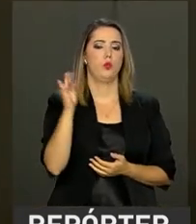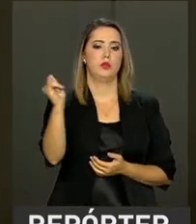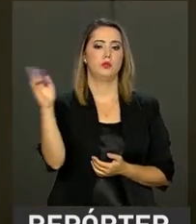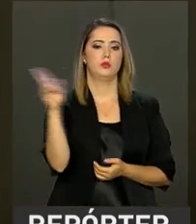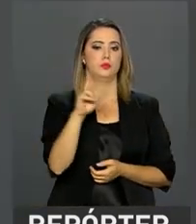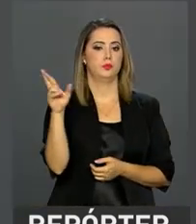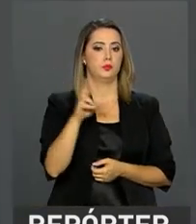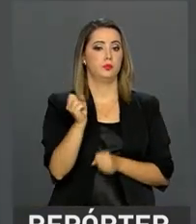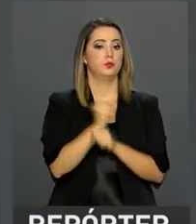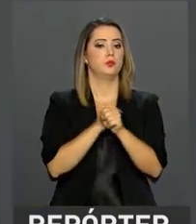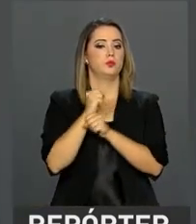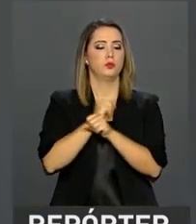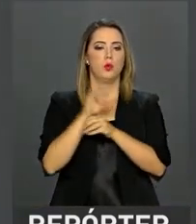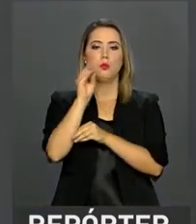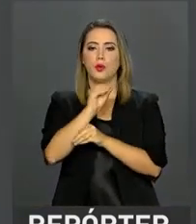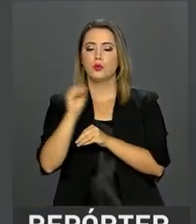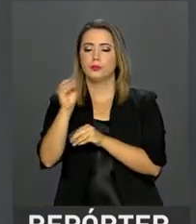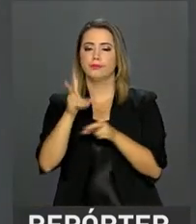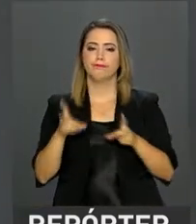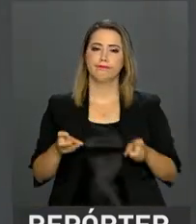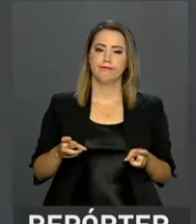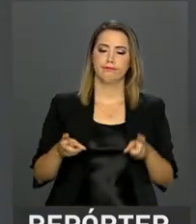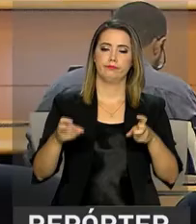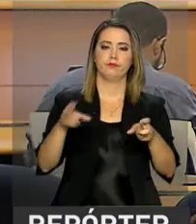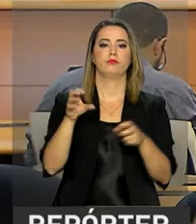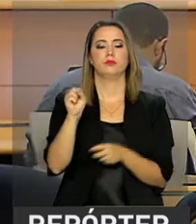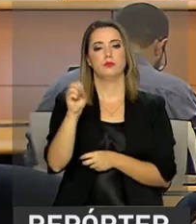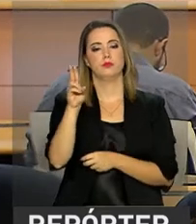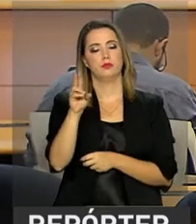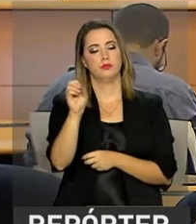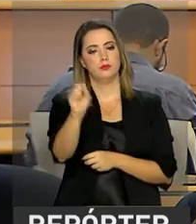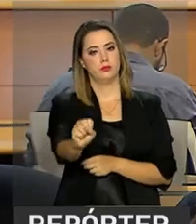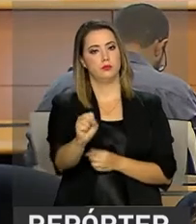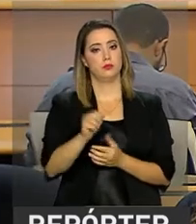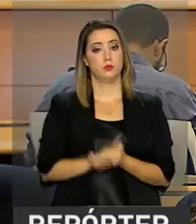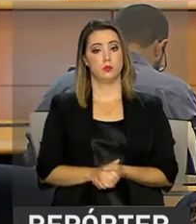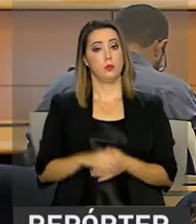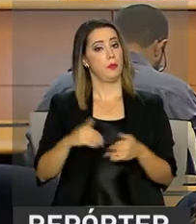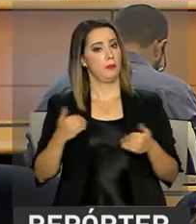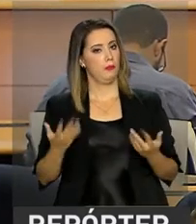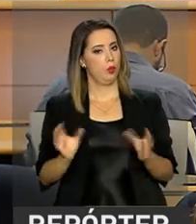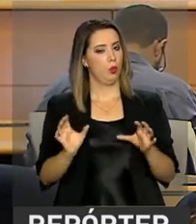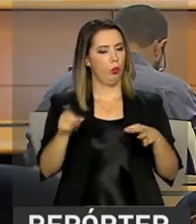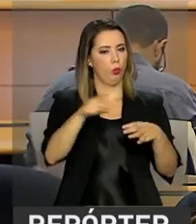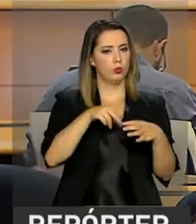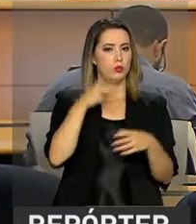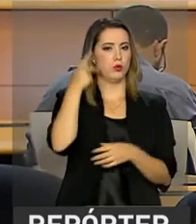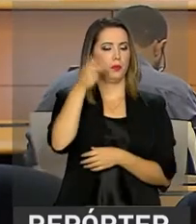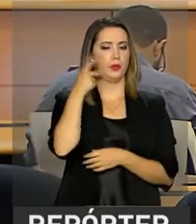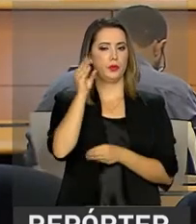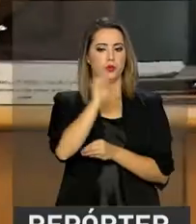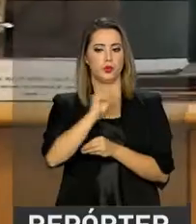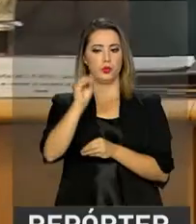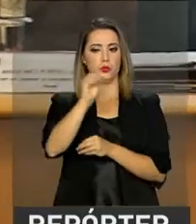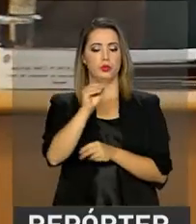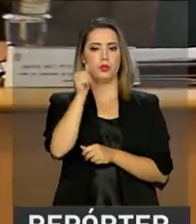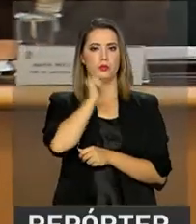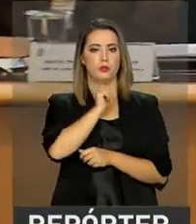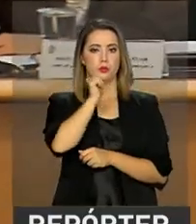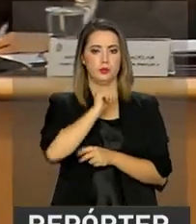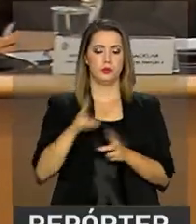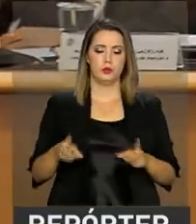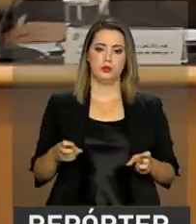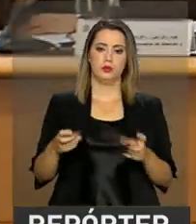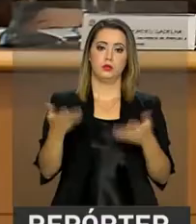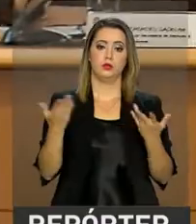reais por ano para o tratamento de câncer no sus como parte da política de atenção aos pacientes com câncer o ministério da